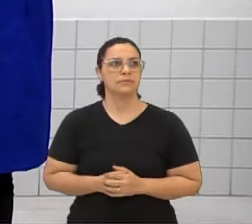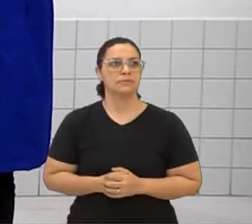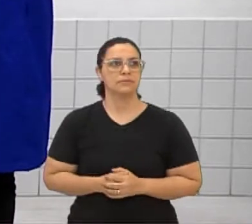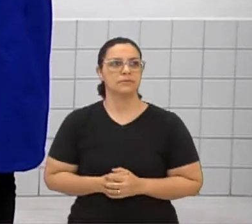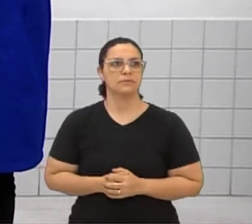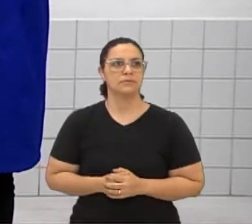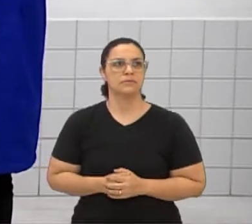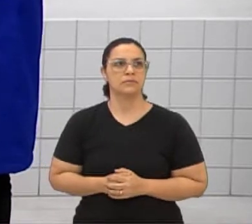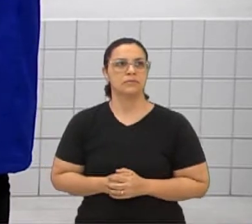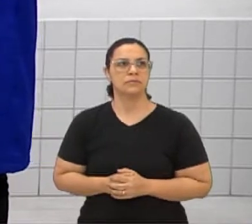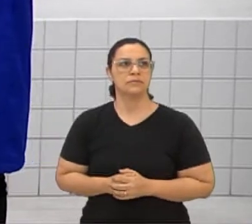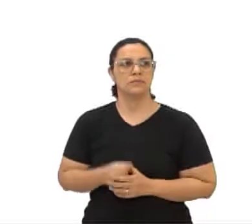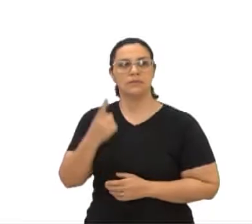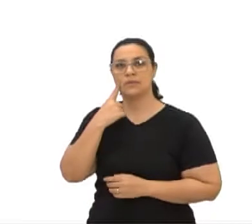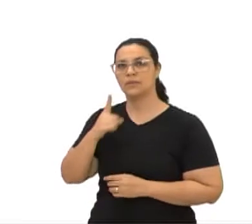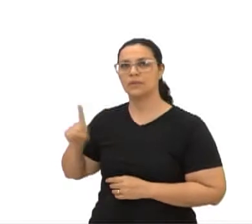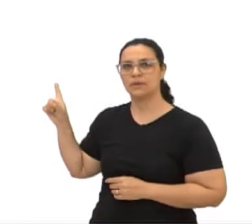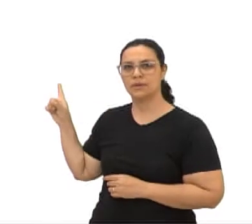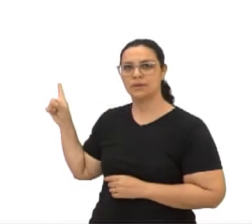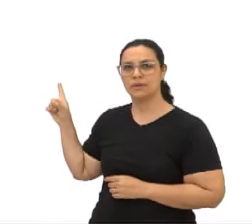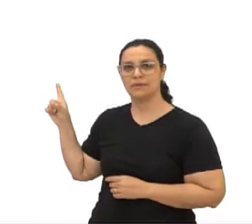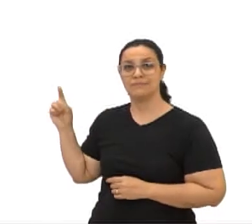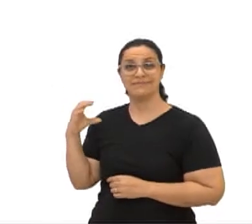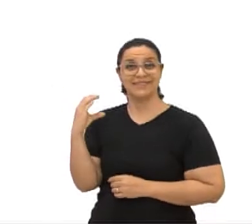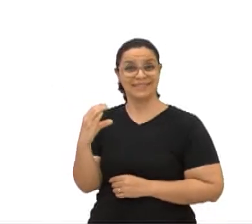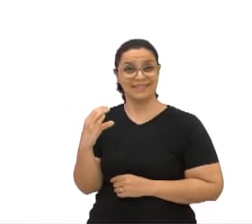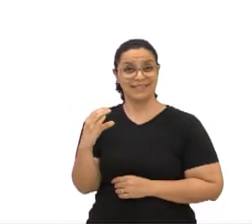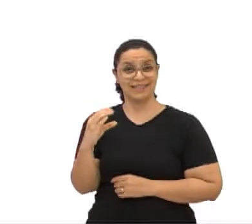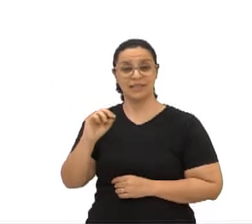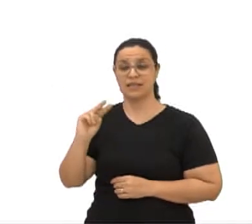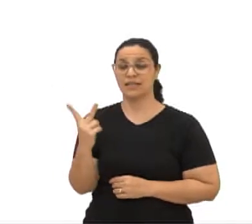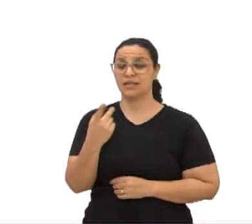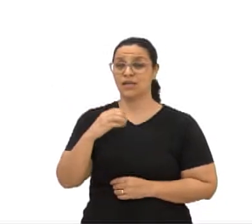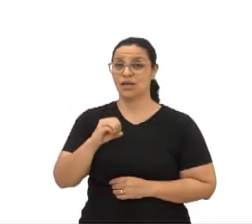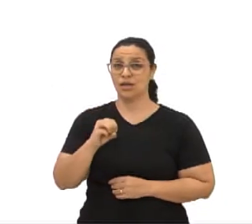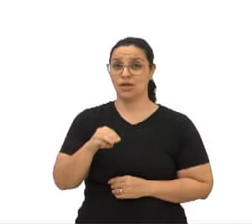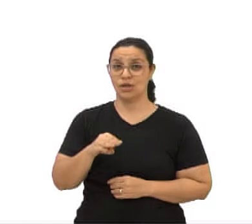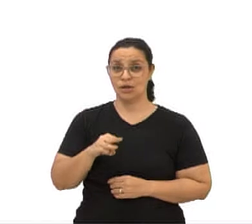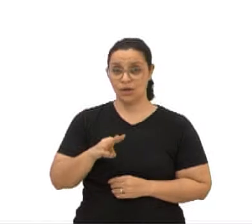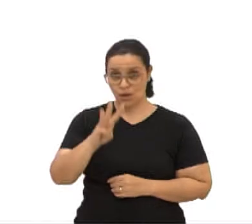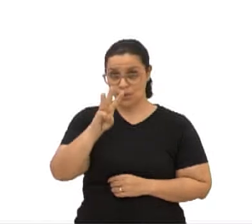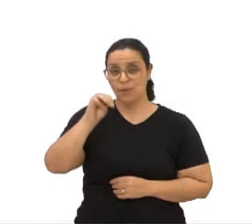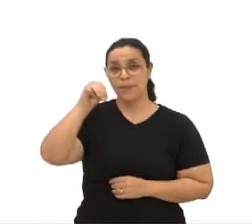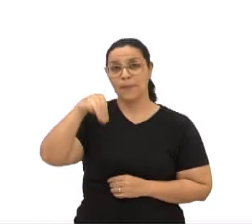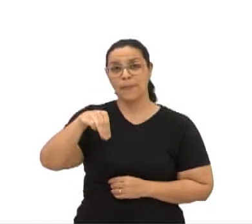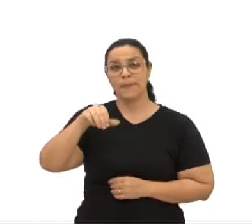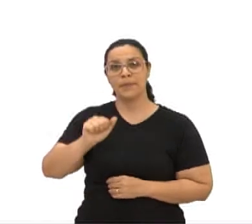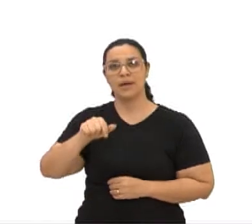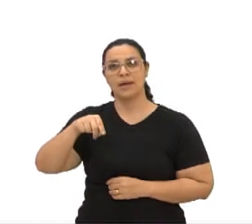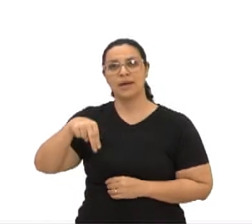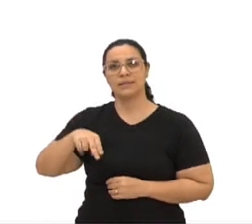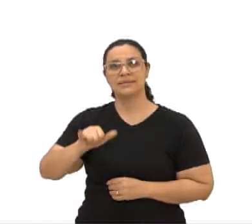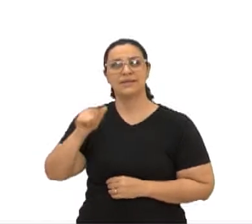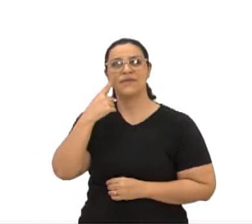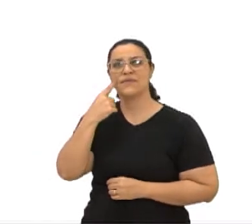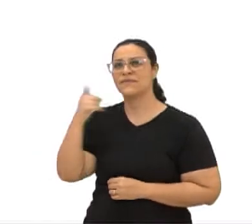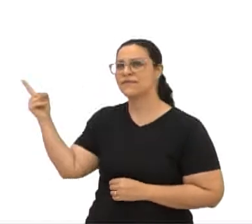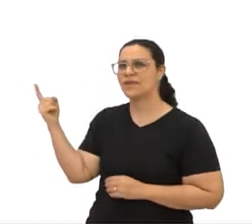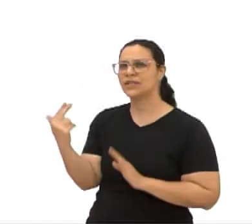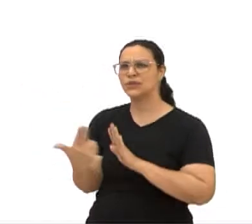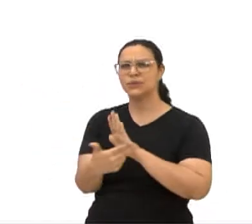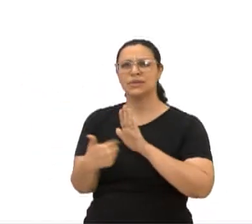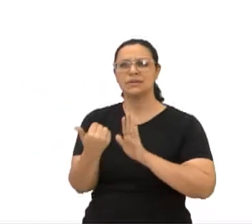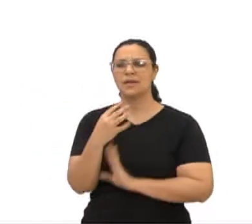tempo acabou e vamos ver qualquer arrumou ele porque Romero e jeito Nossa olha essa imagem